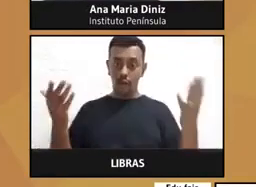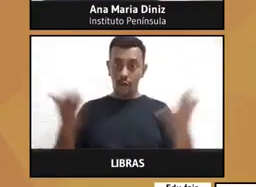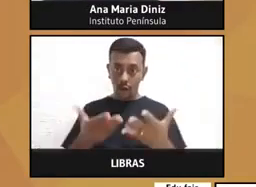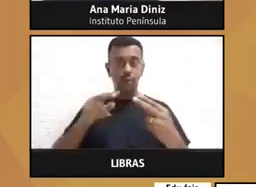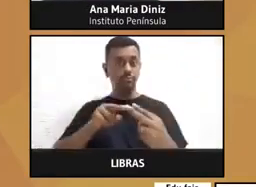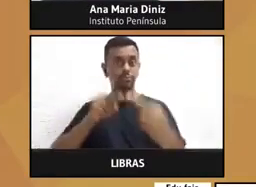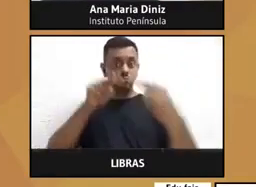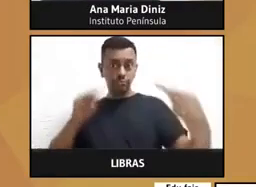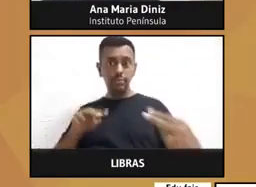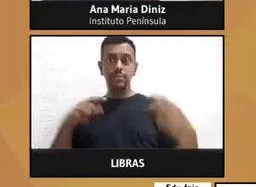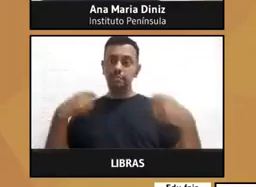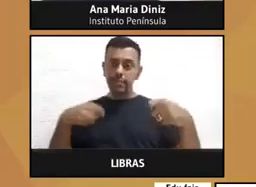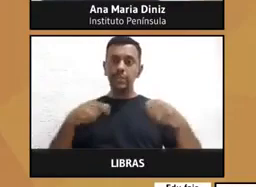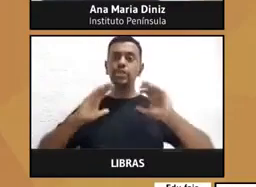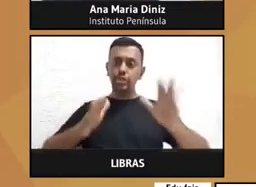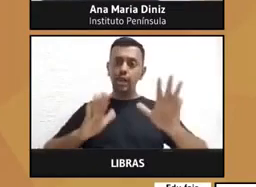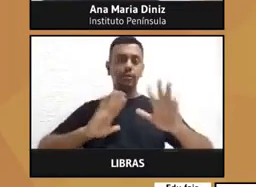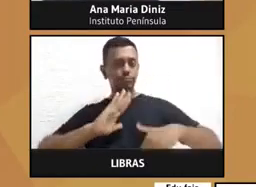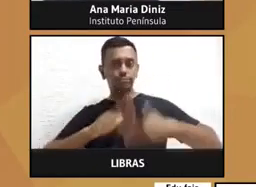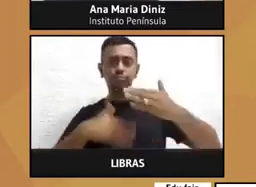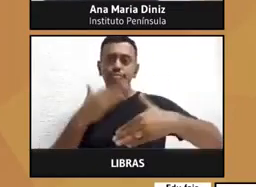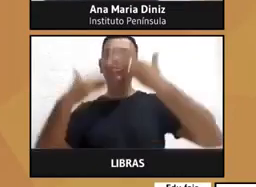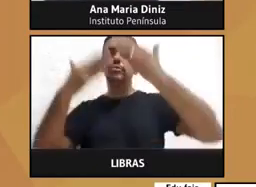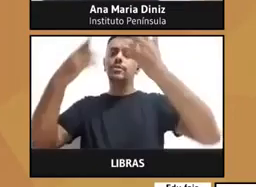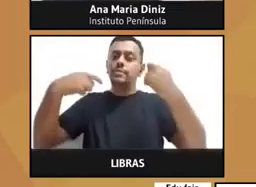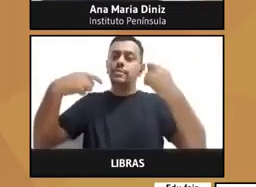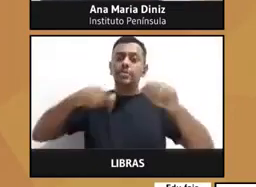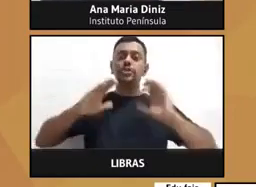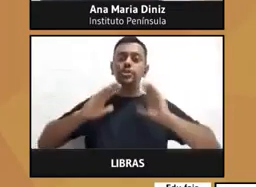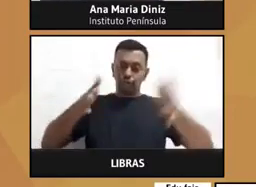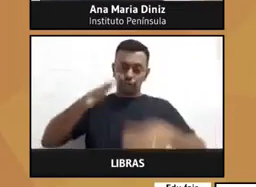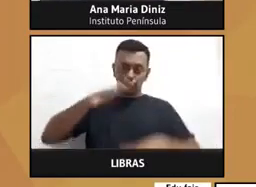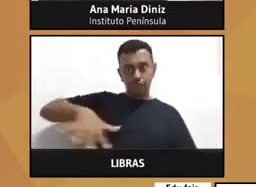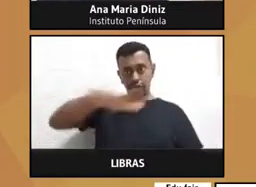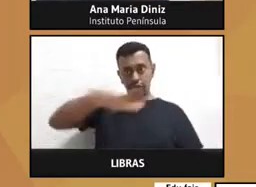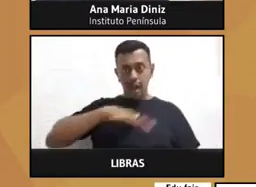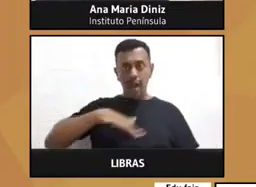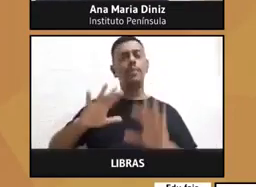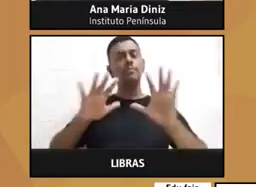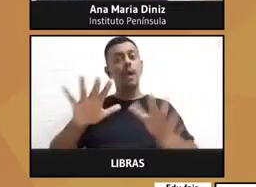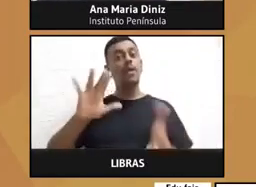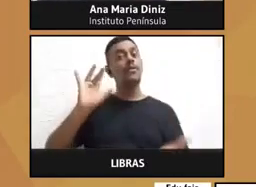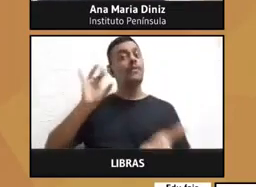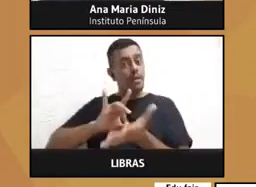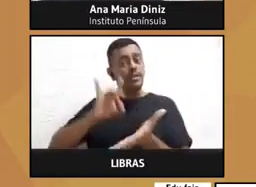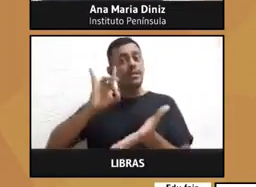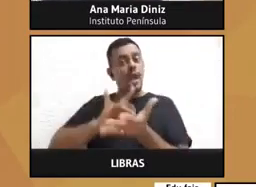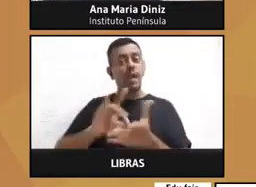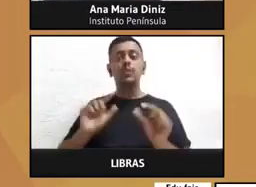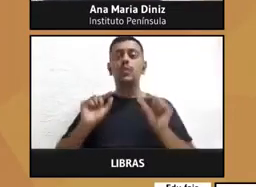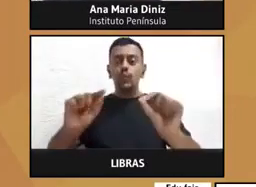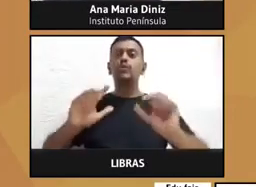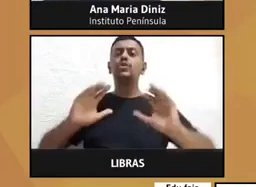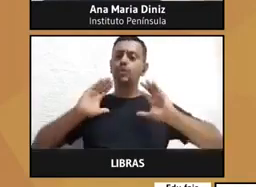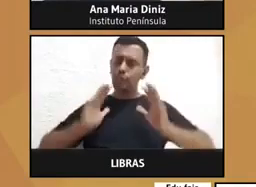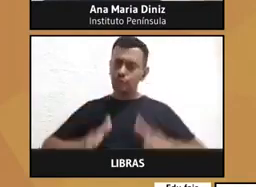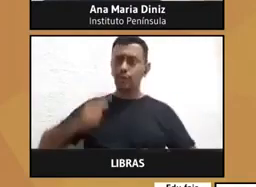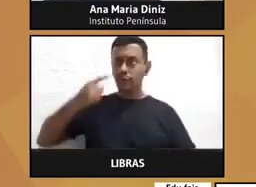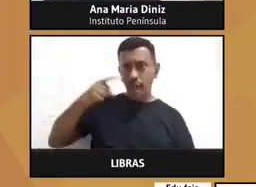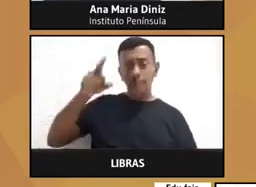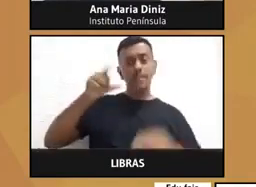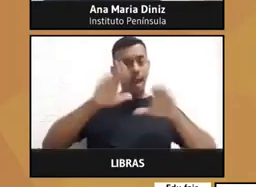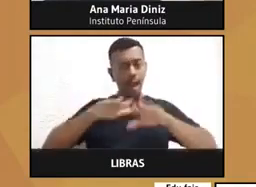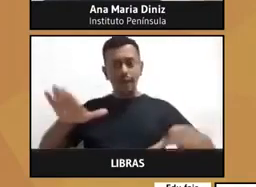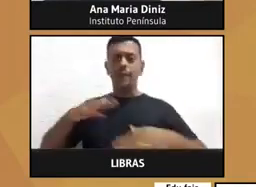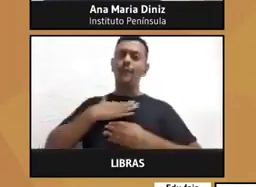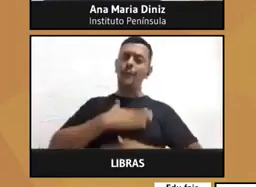torne co-criadores num ambiente criativo. Na verdade, vemos que os alunos gostam de